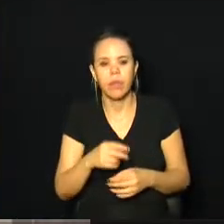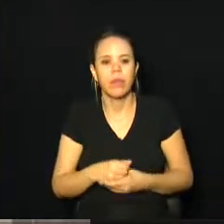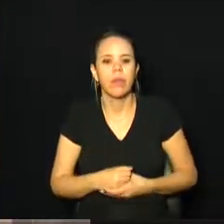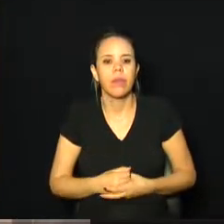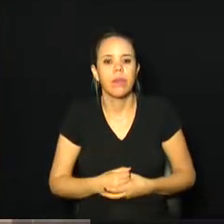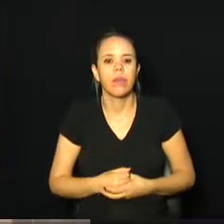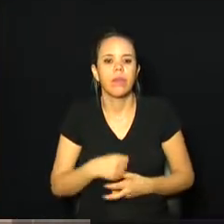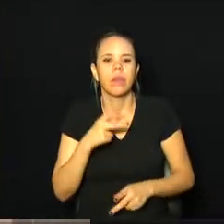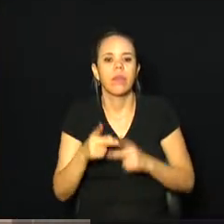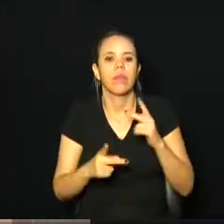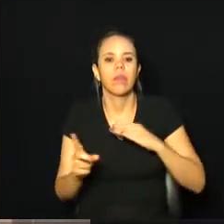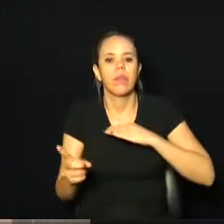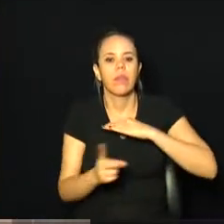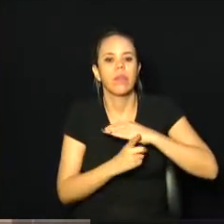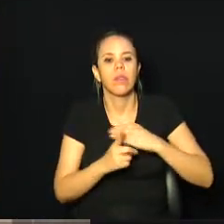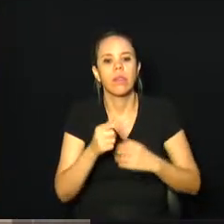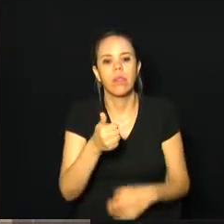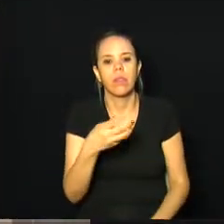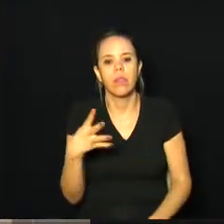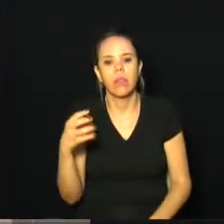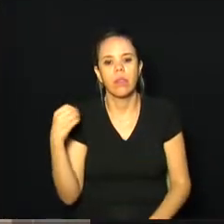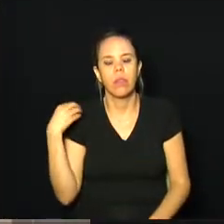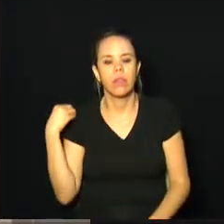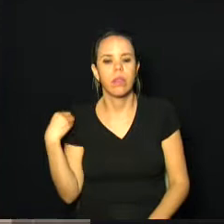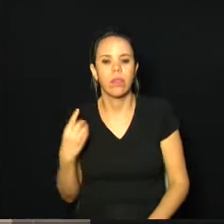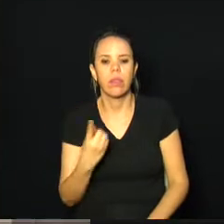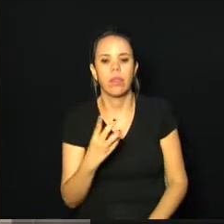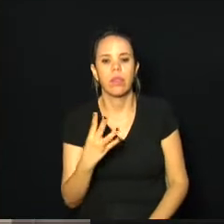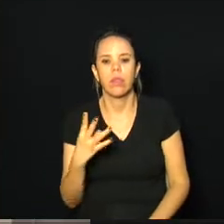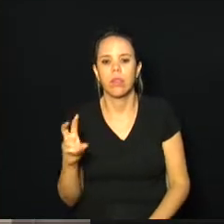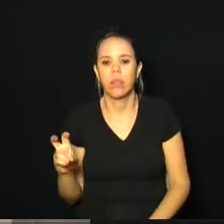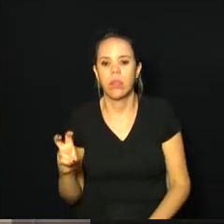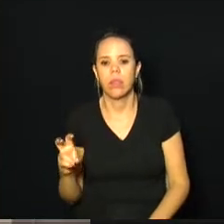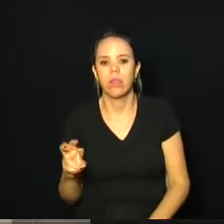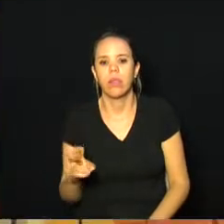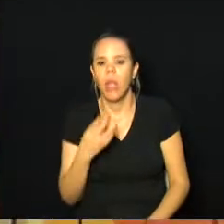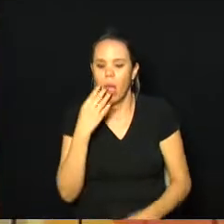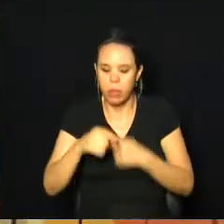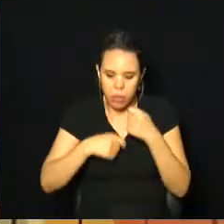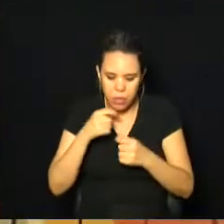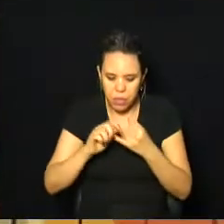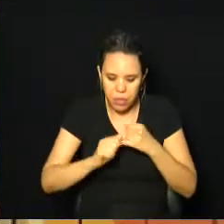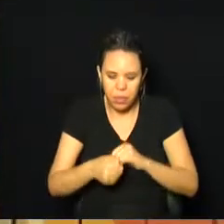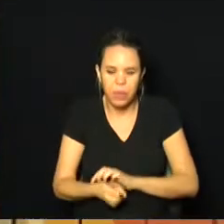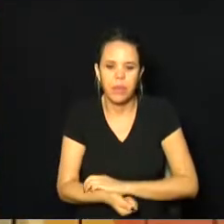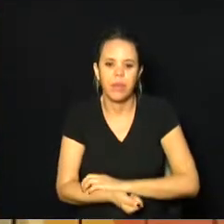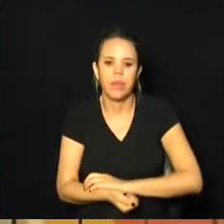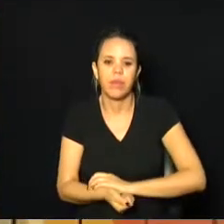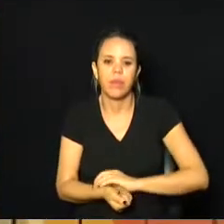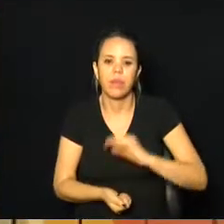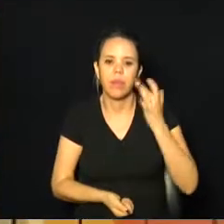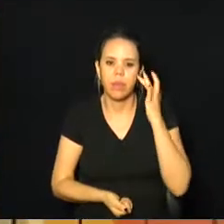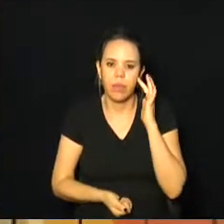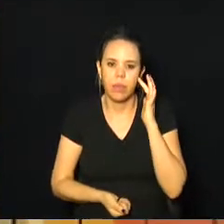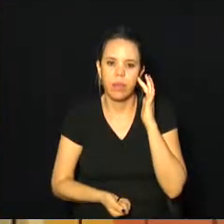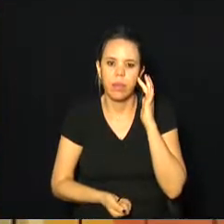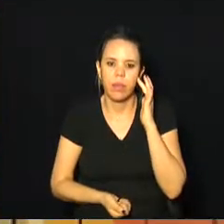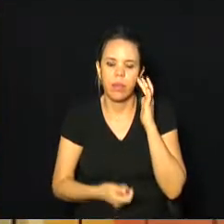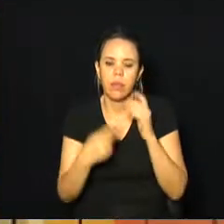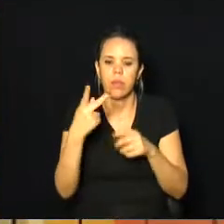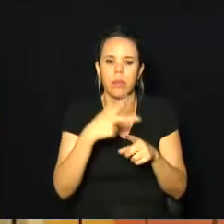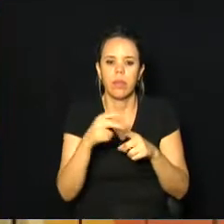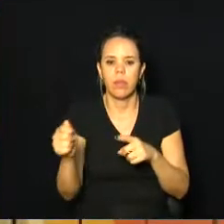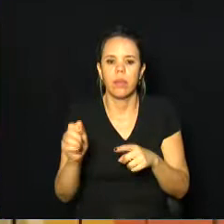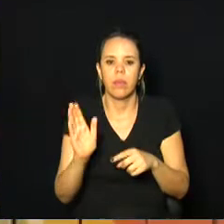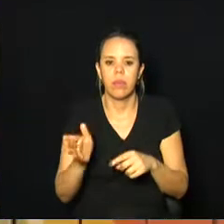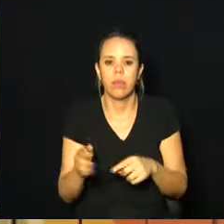aí os caras chegam lá no 140, 145, eu falei, tem que comer feijão, hein? Não, eu acho que esse recorde é seu mesmo, de